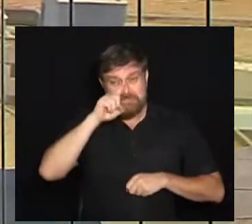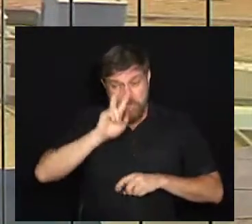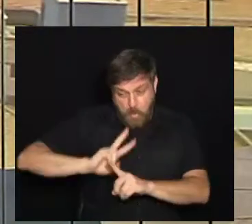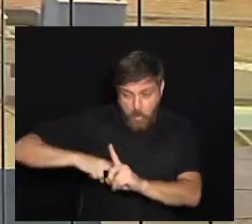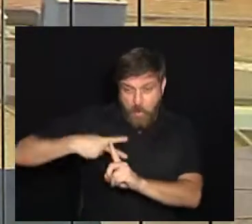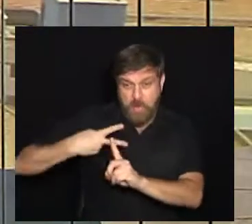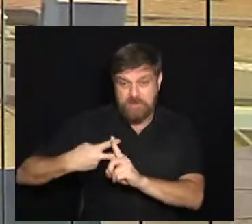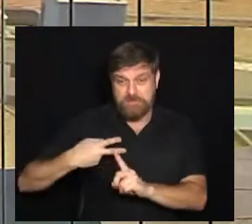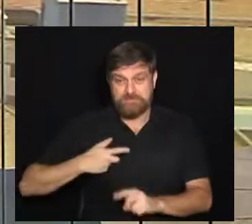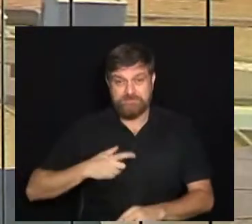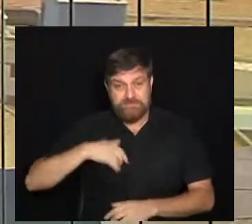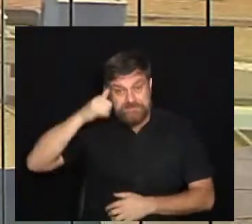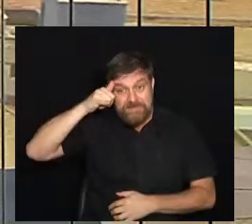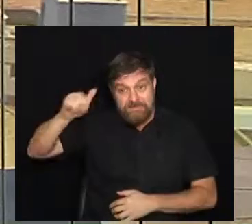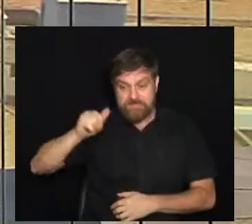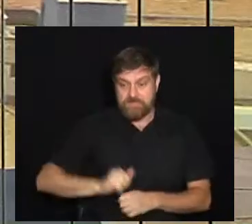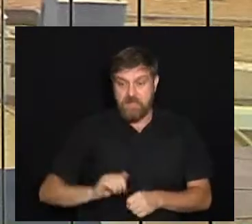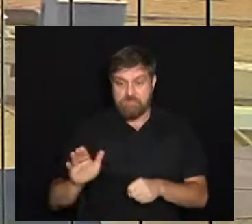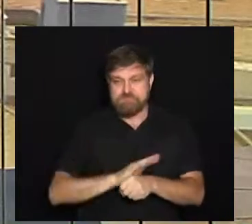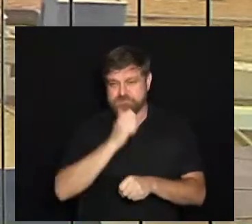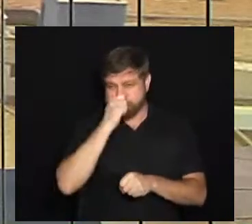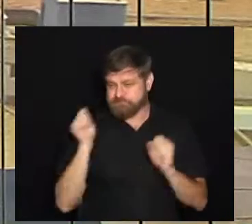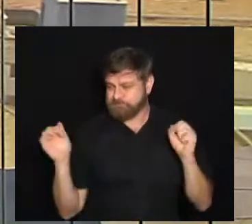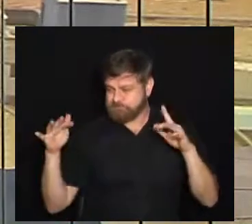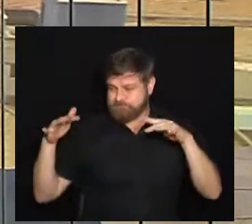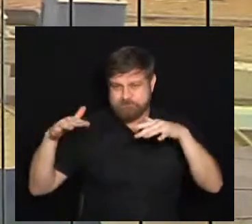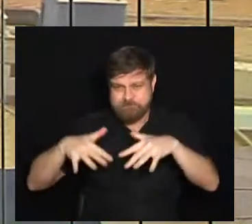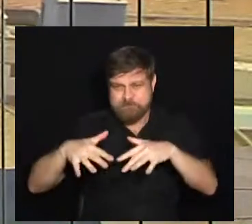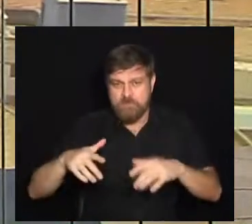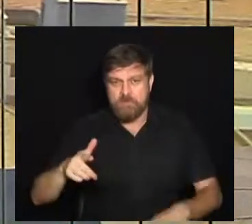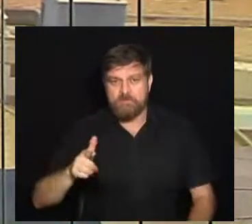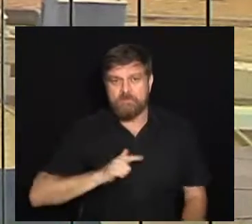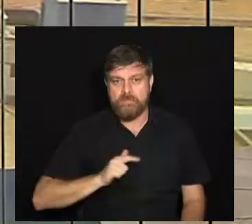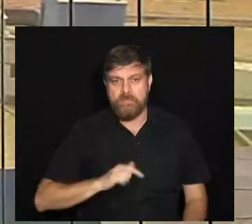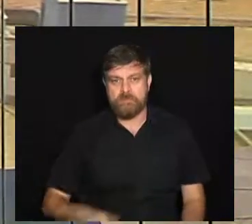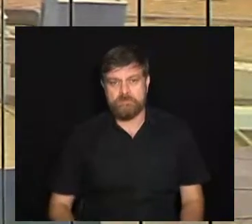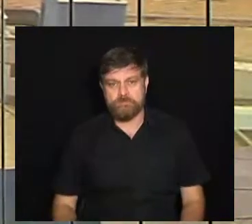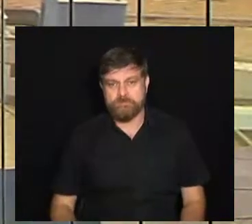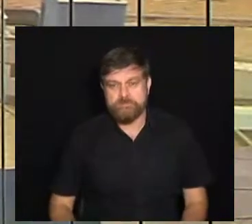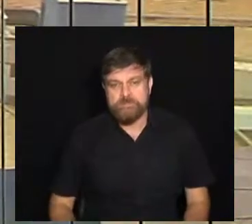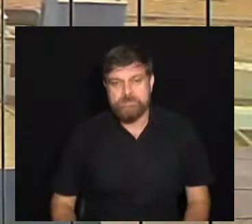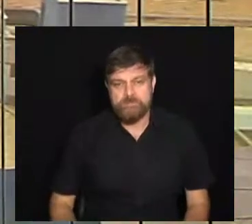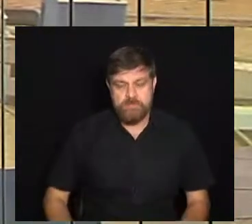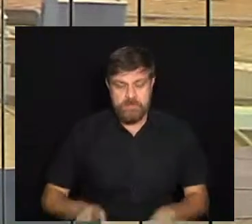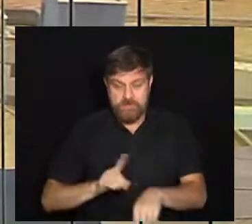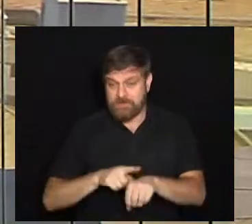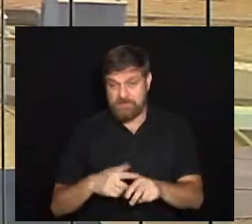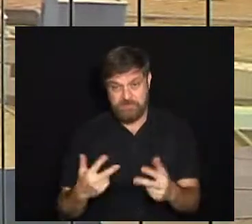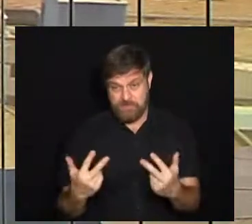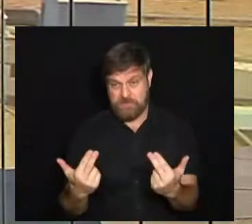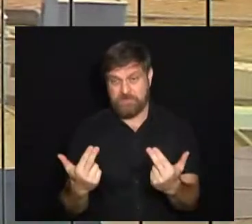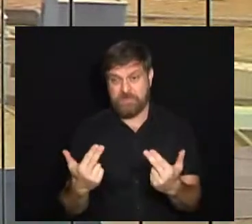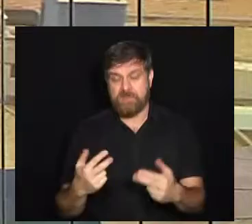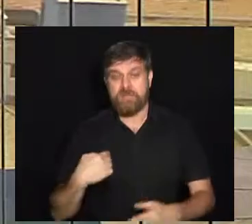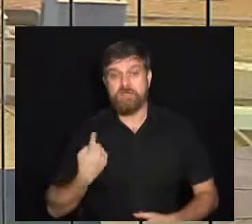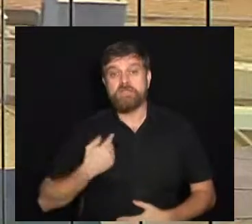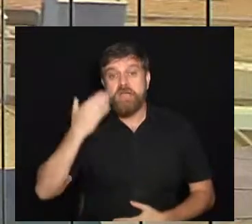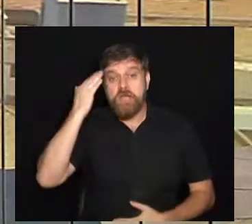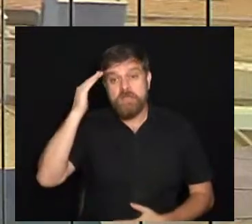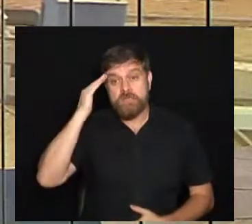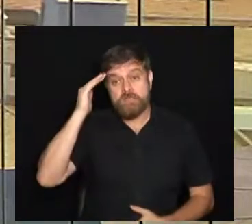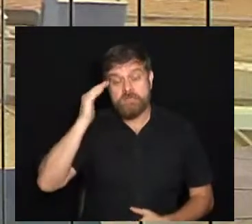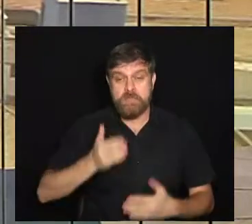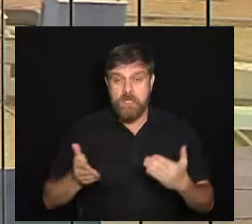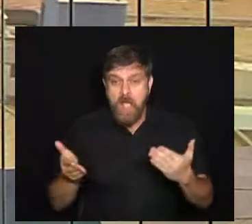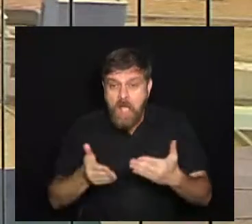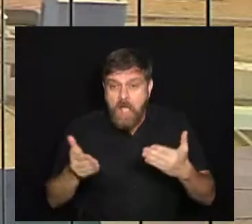ele tá seco regulamentação não tô nem falando de coisas maiores nessa daí nem se fala em ao mesmo tempo entender que a